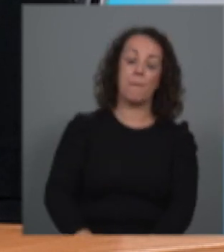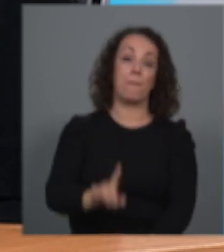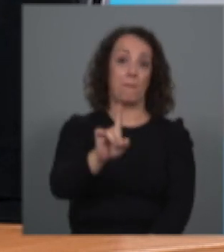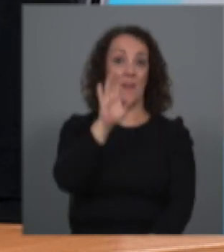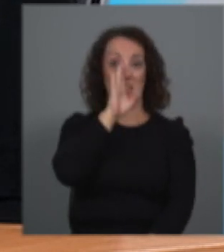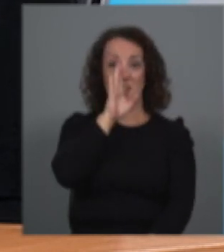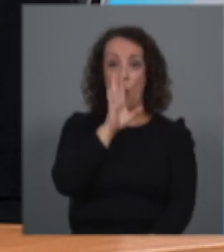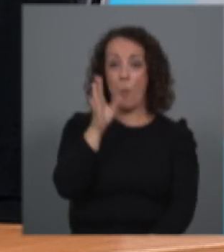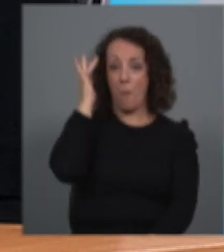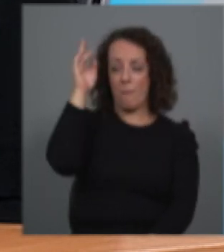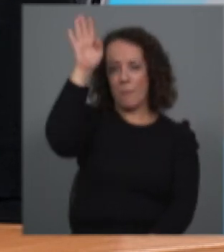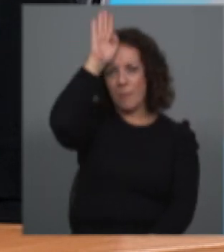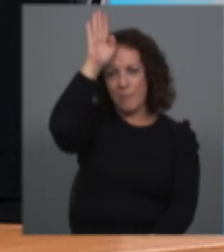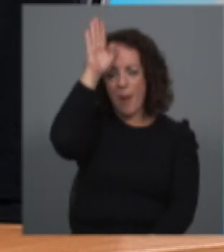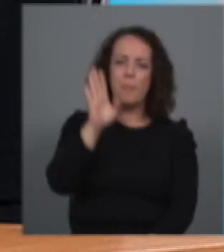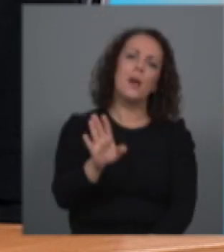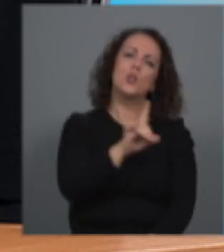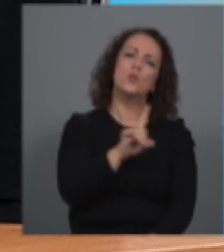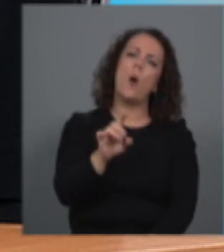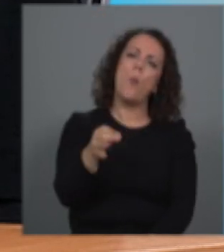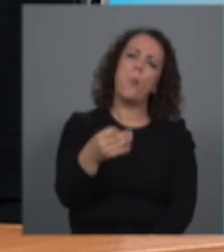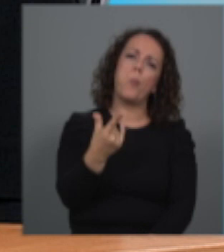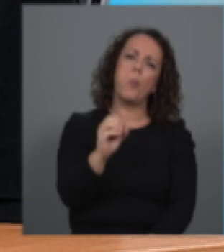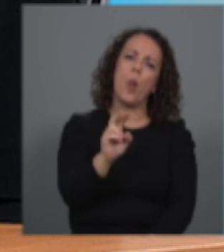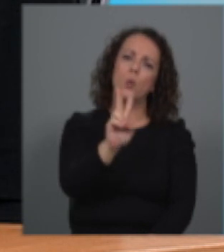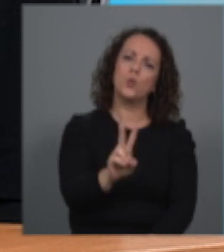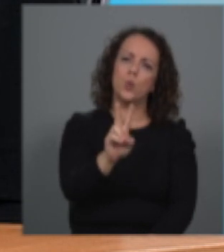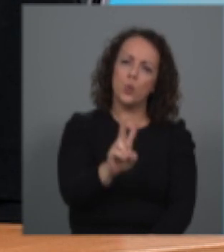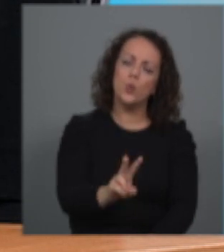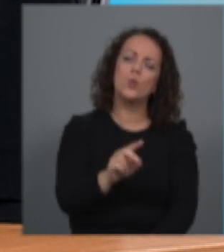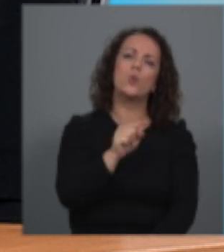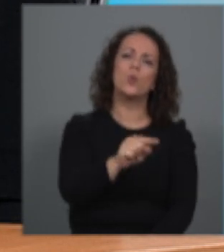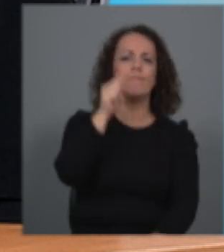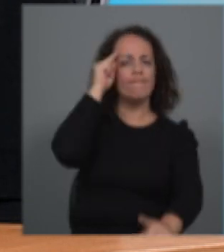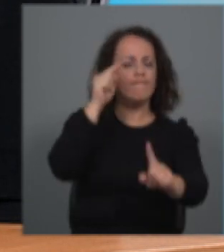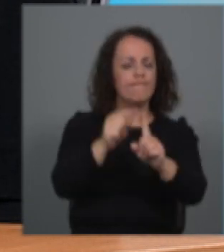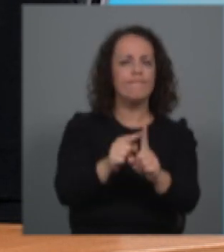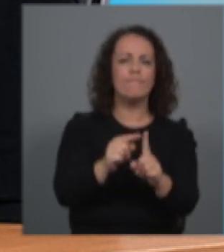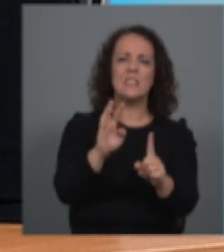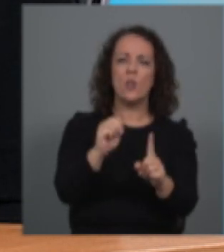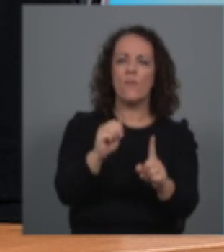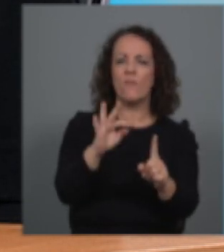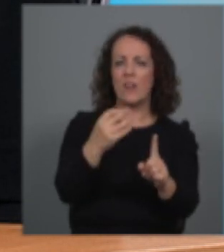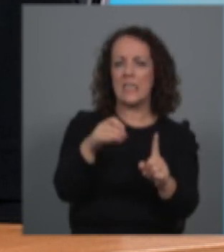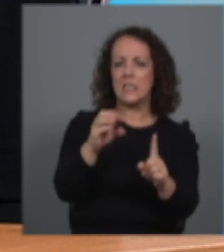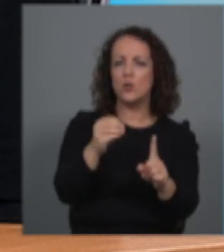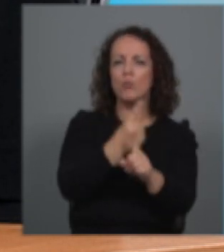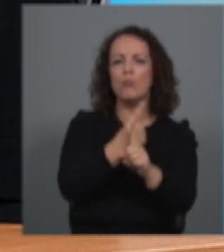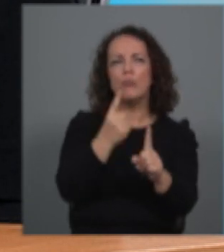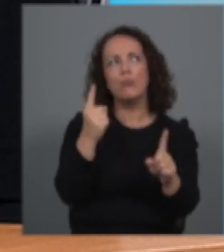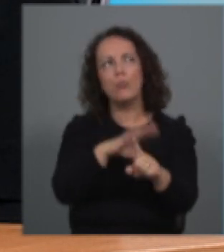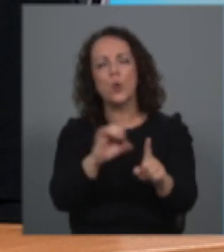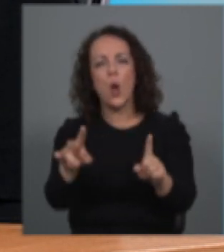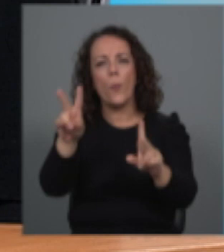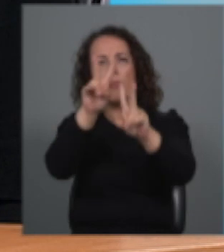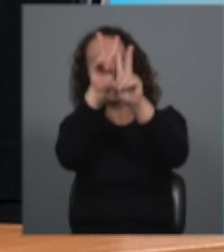II procurou Francisco, sobretudo no grande tema da paz, Este Papa, olhando para o